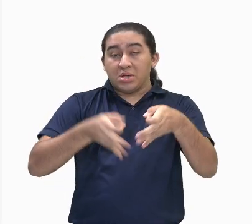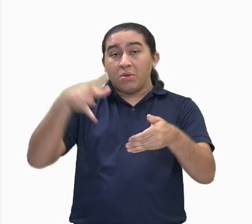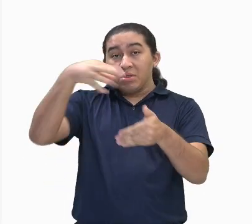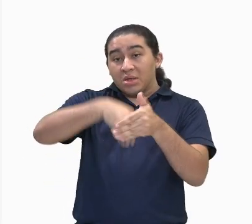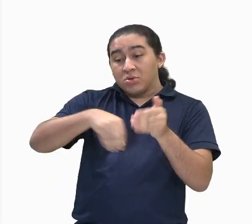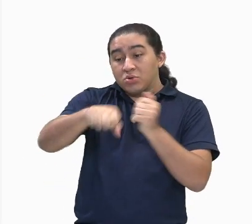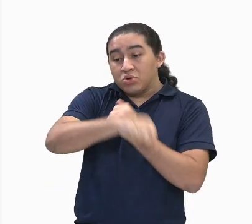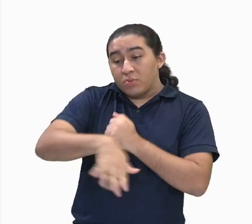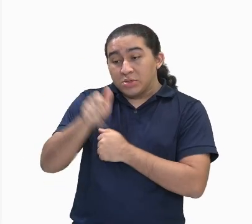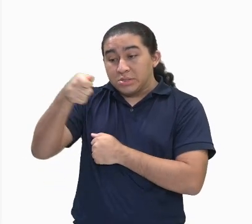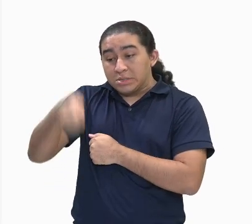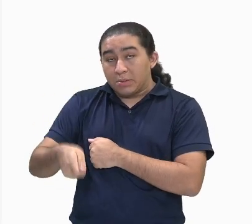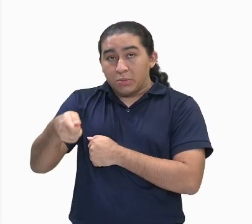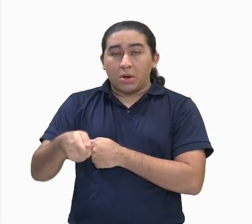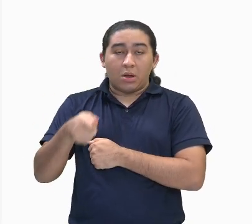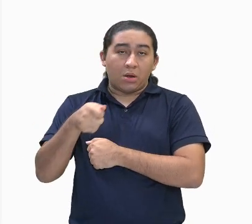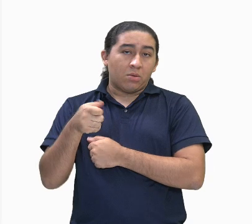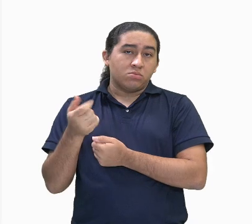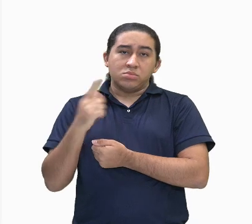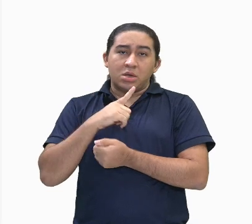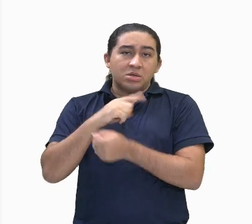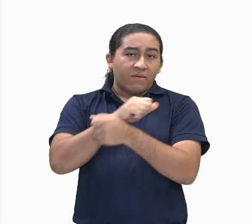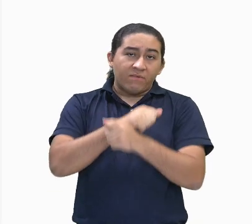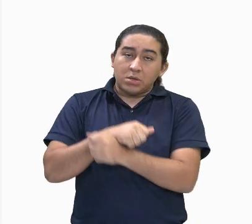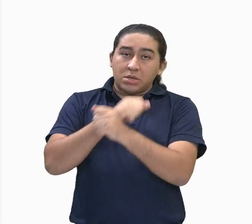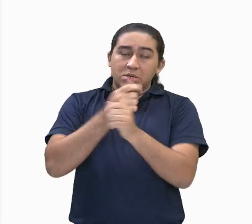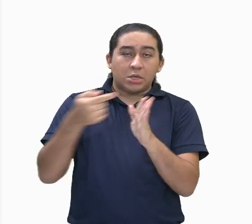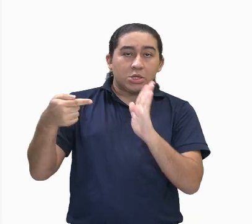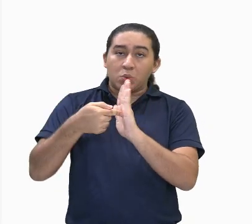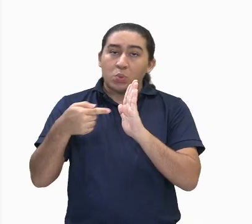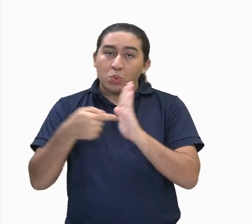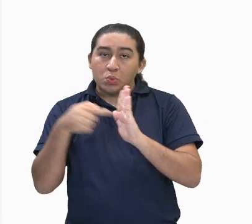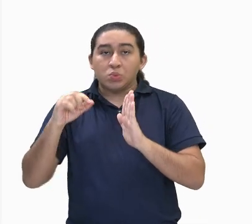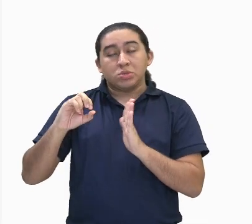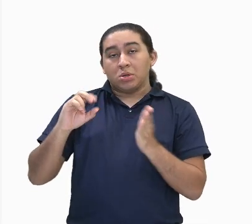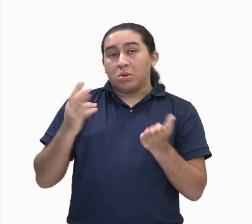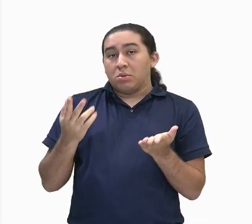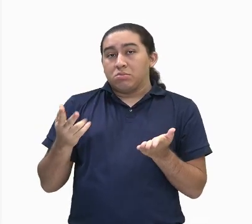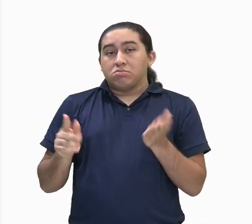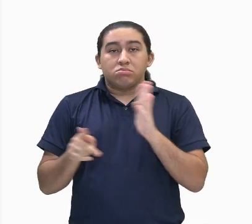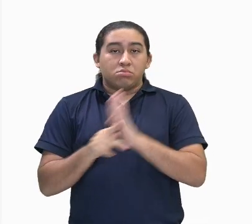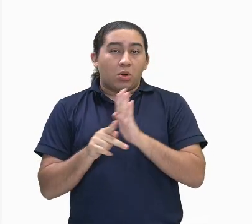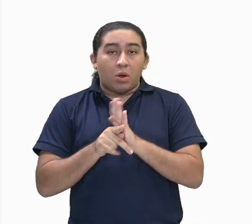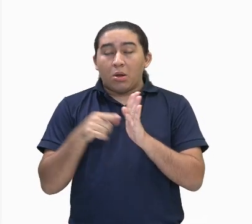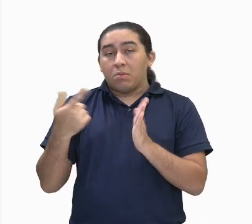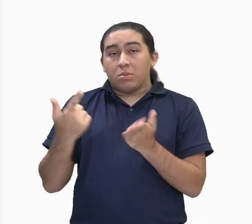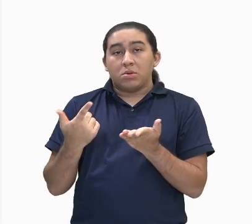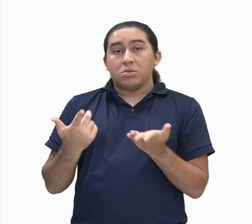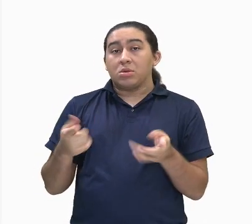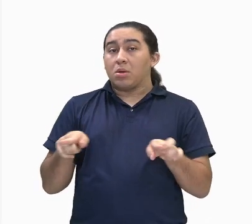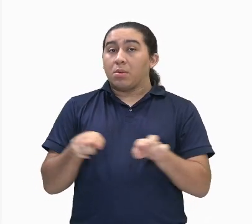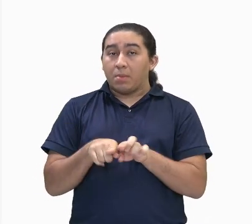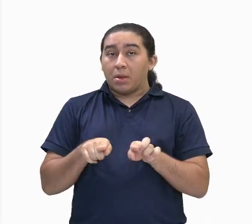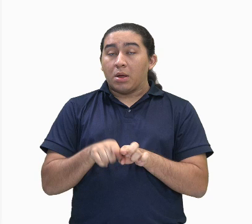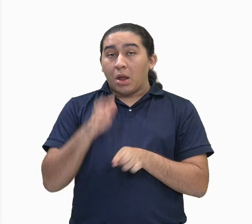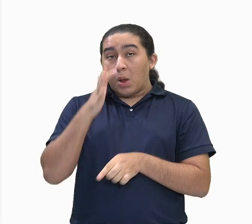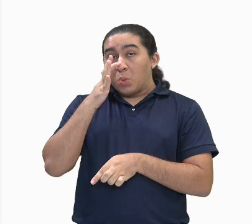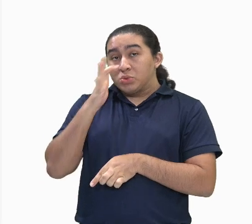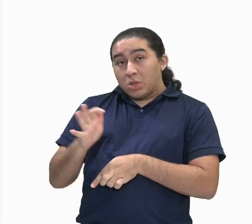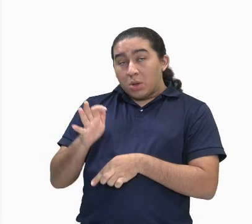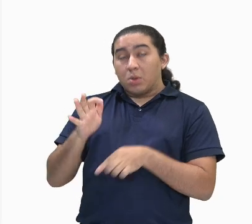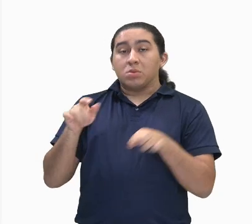tribunal. Defesa, denúncia, defesa, acusação, o